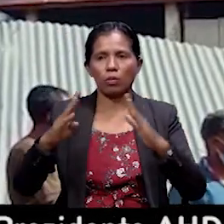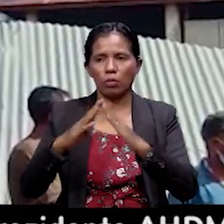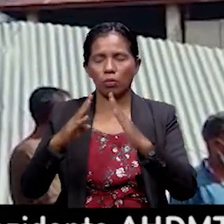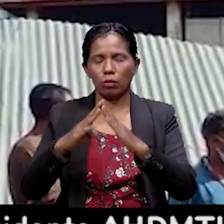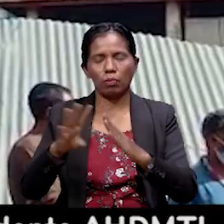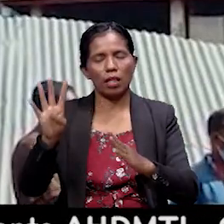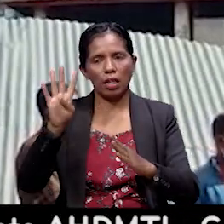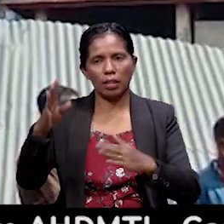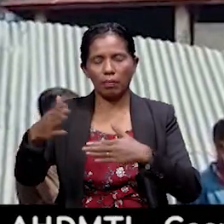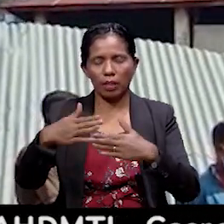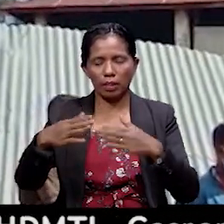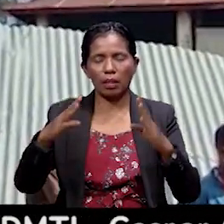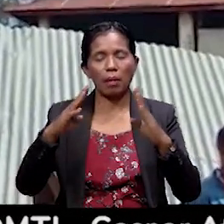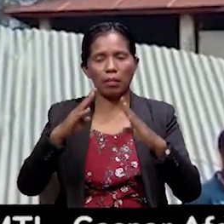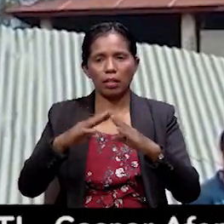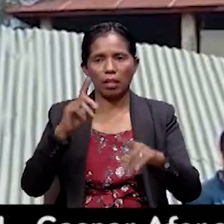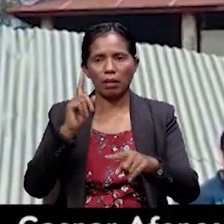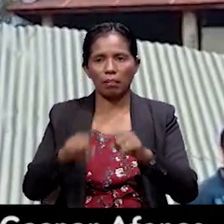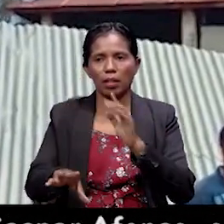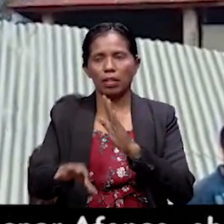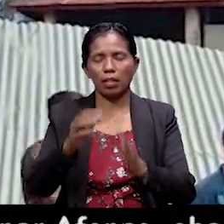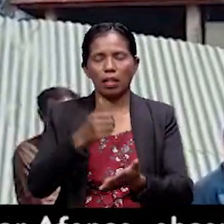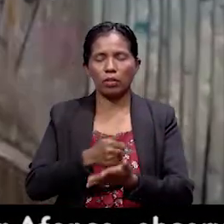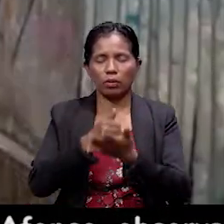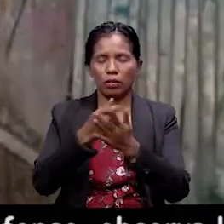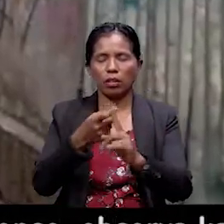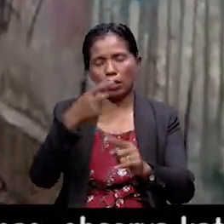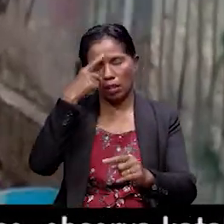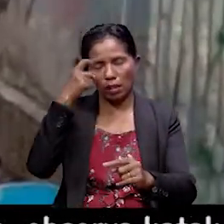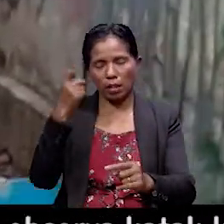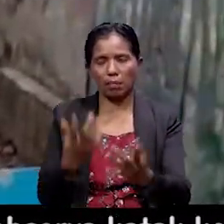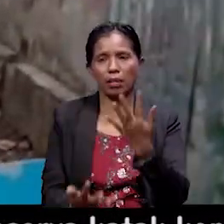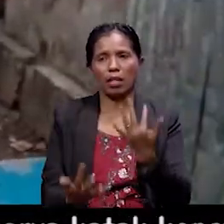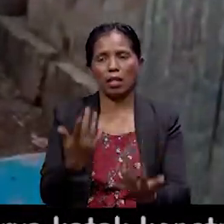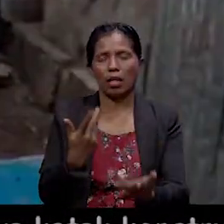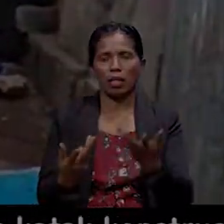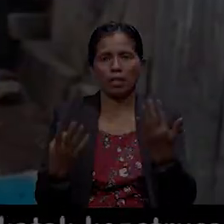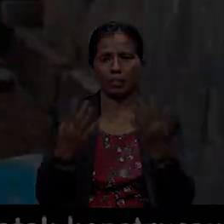hat basic mercado labelhetan salva impactu si velocidade aning nebe mekas.